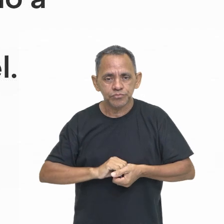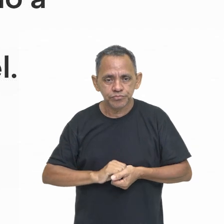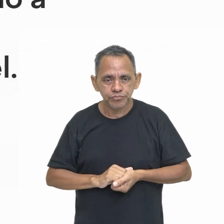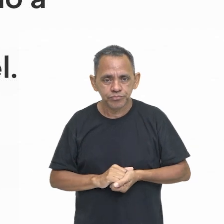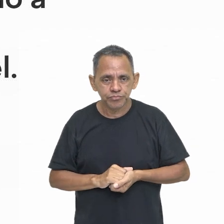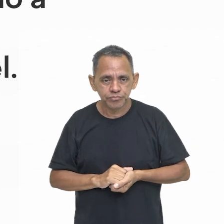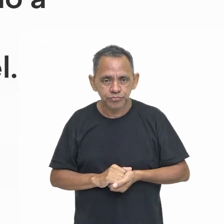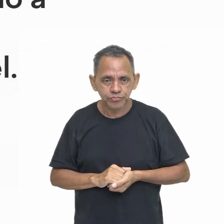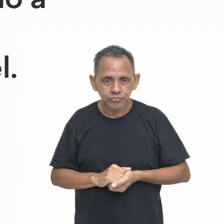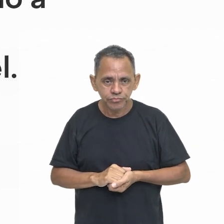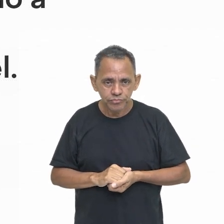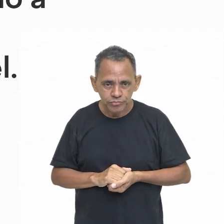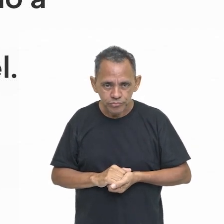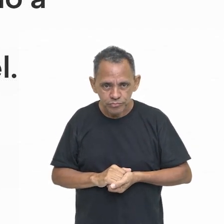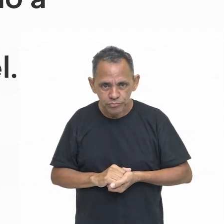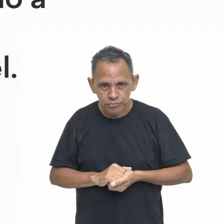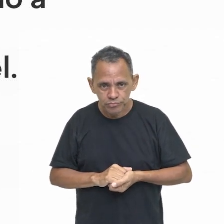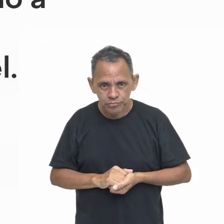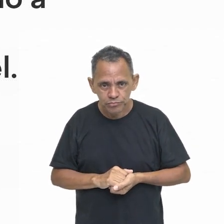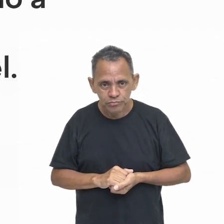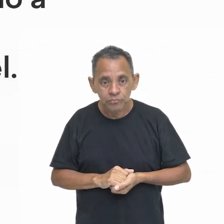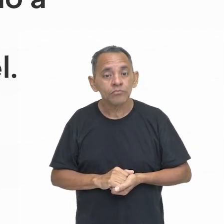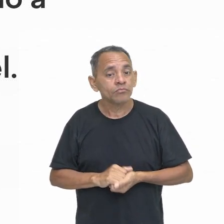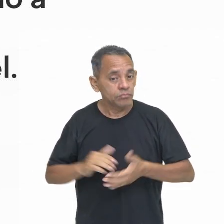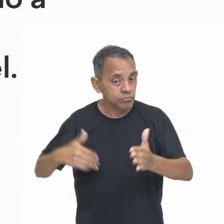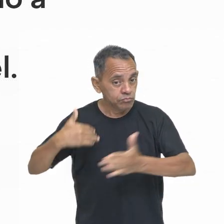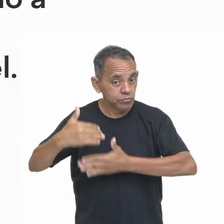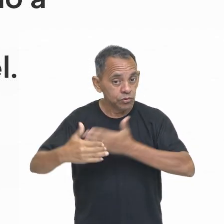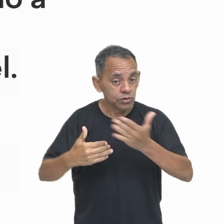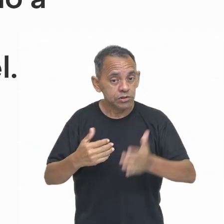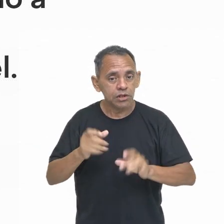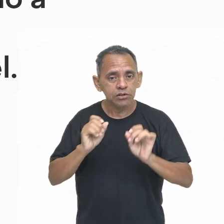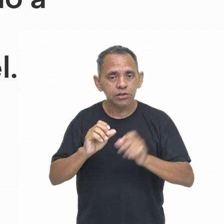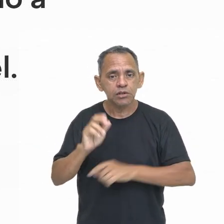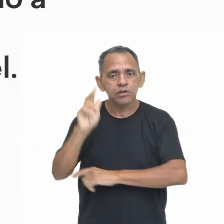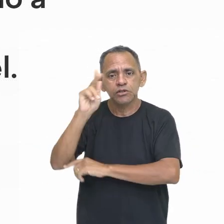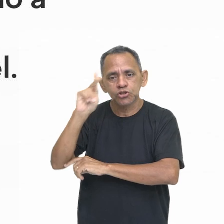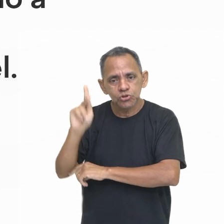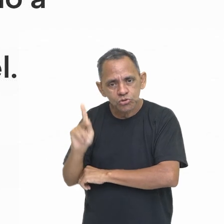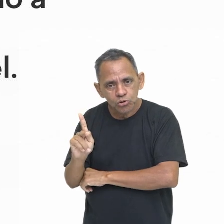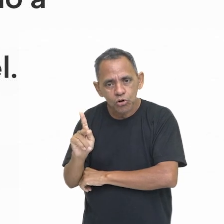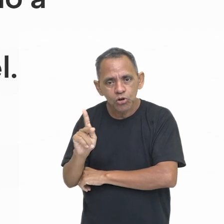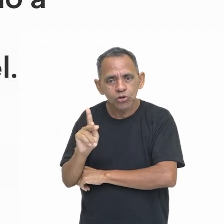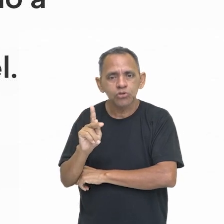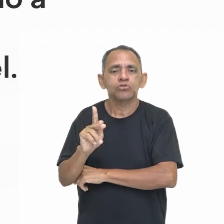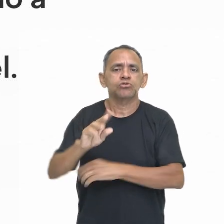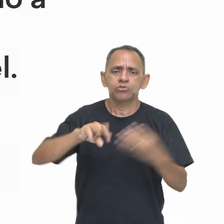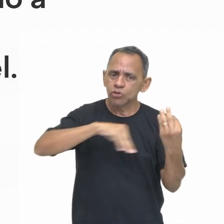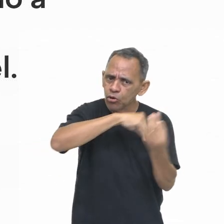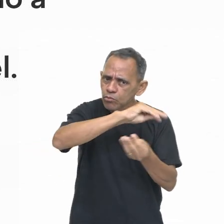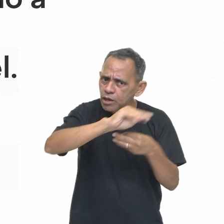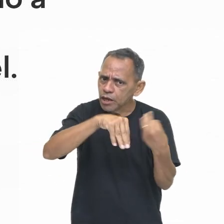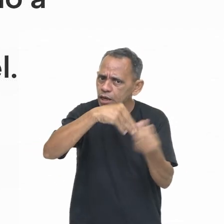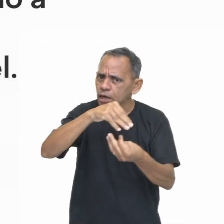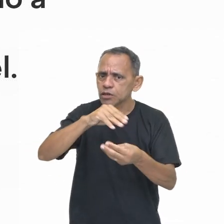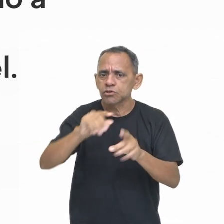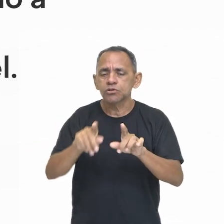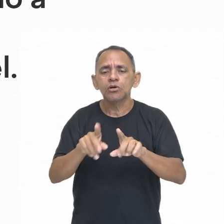Brasil e da Amazônia são processos o quê? Históricos complexos,